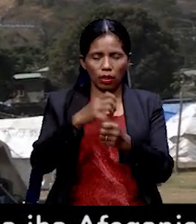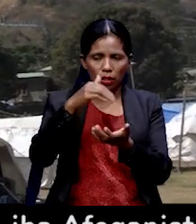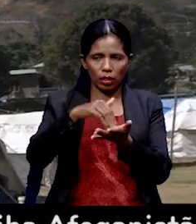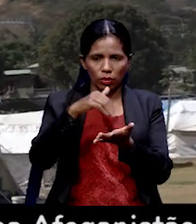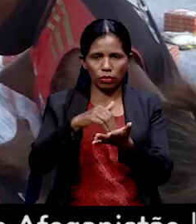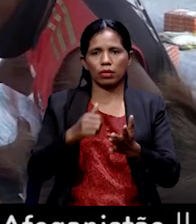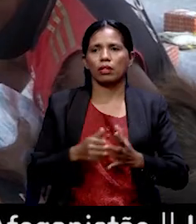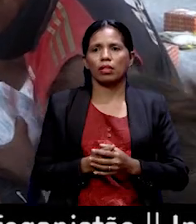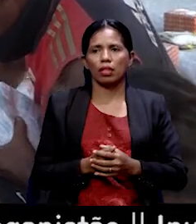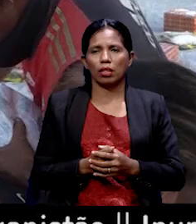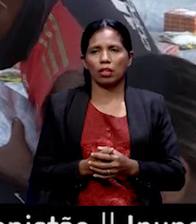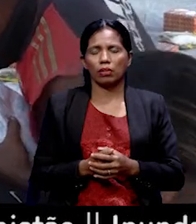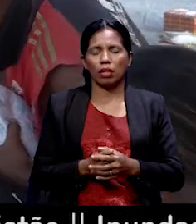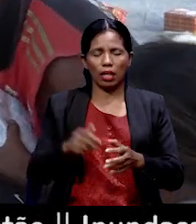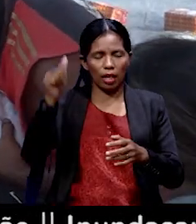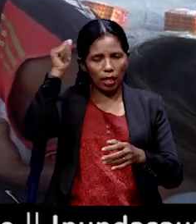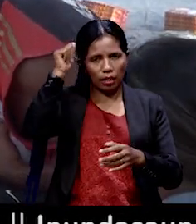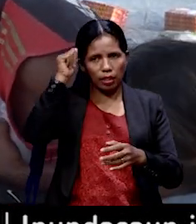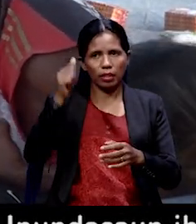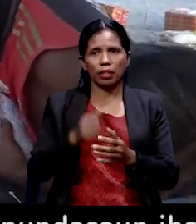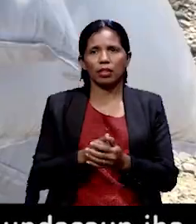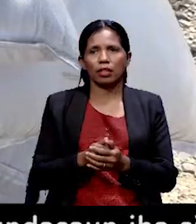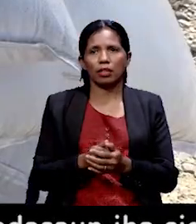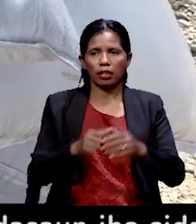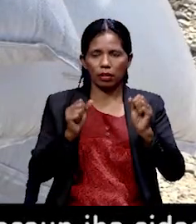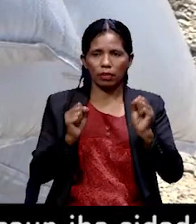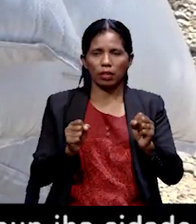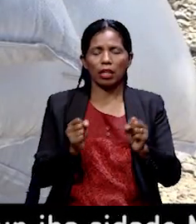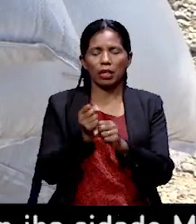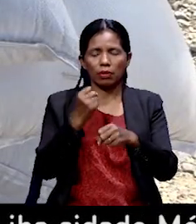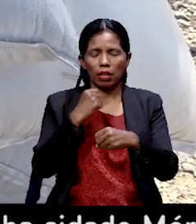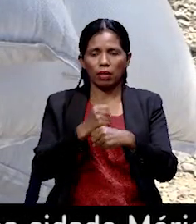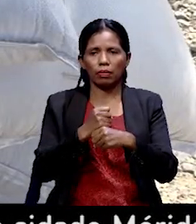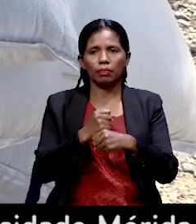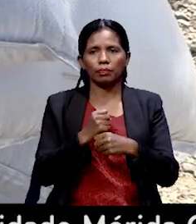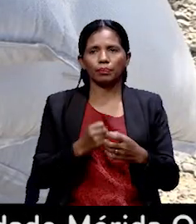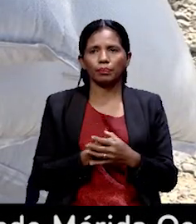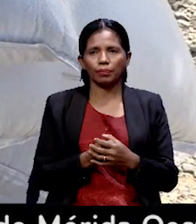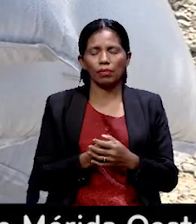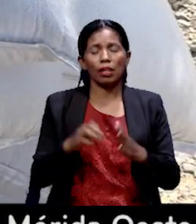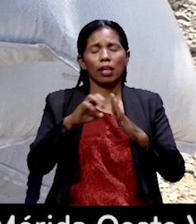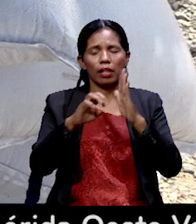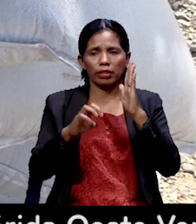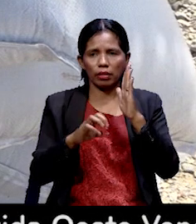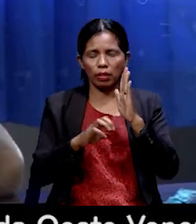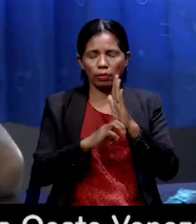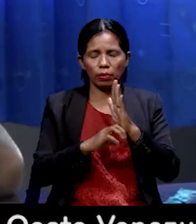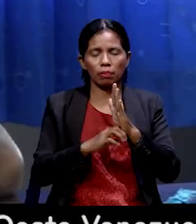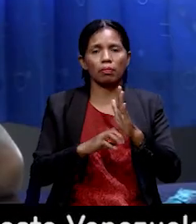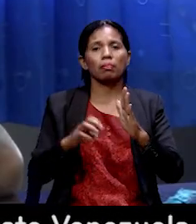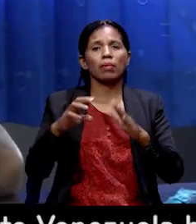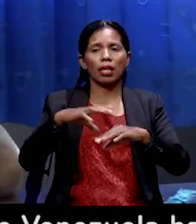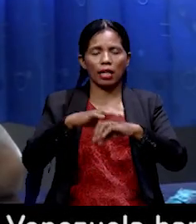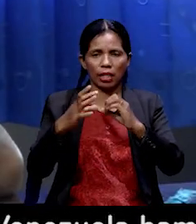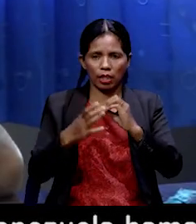halo analisa, e halo mostra terras proprietárias de competência para o halo estatuto de RAI. A equipa NBM